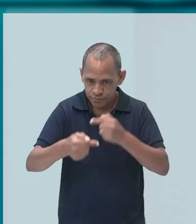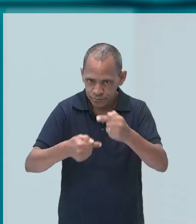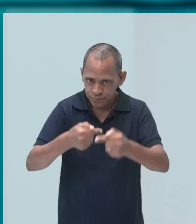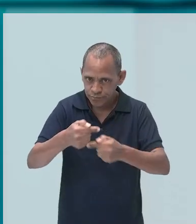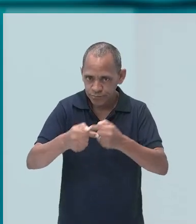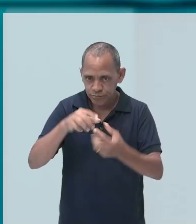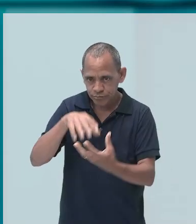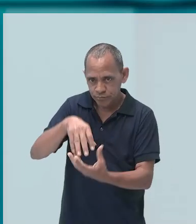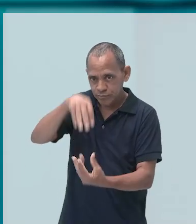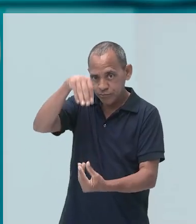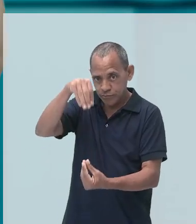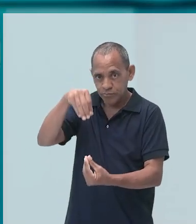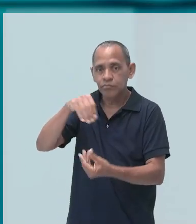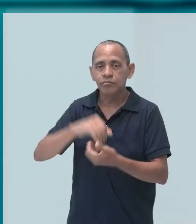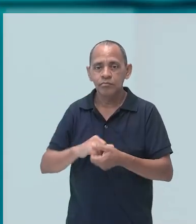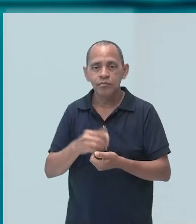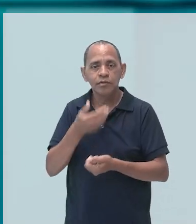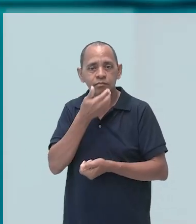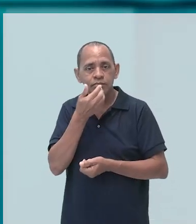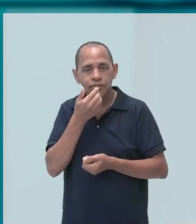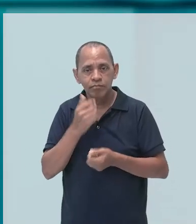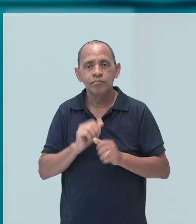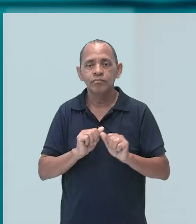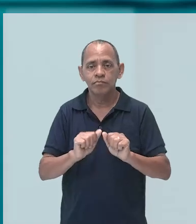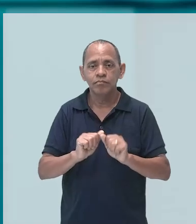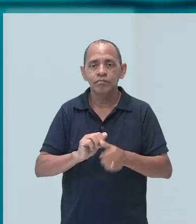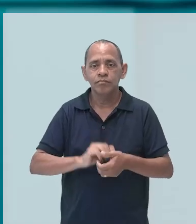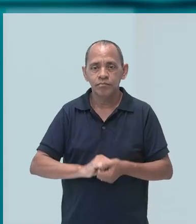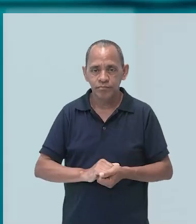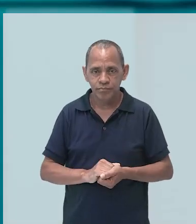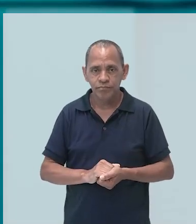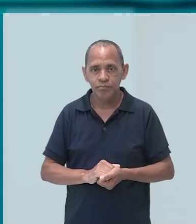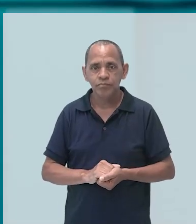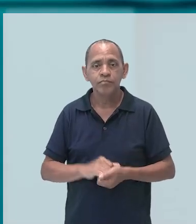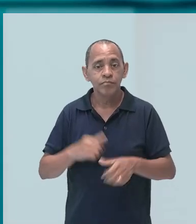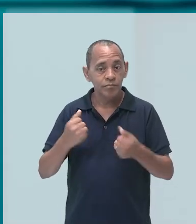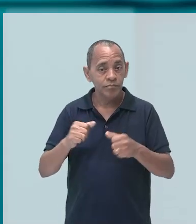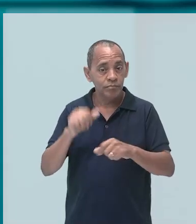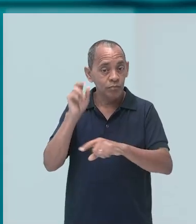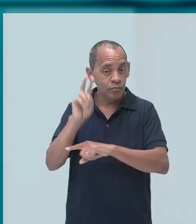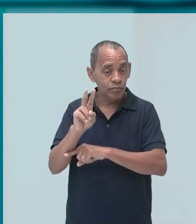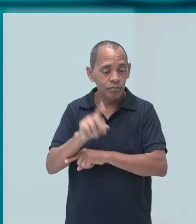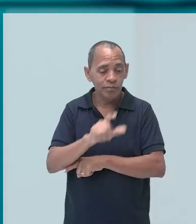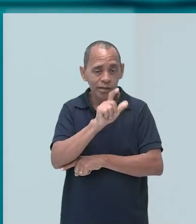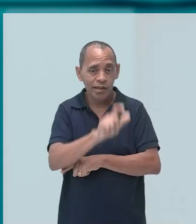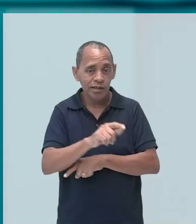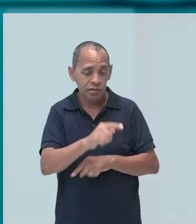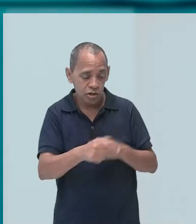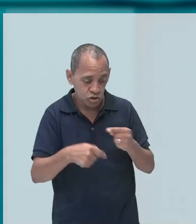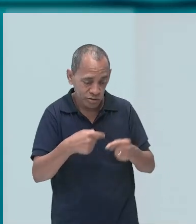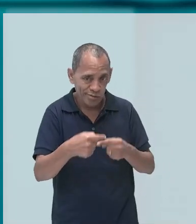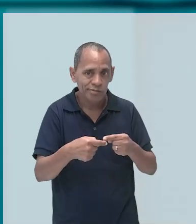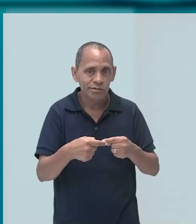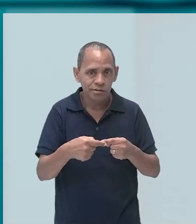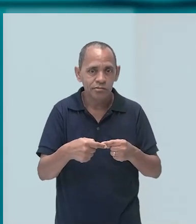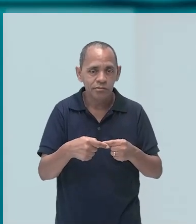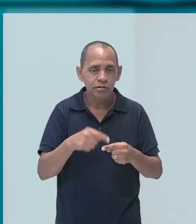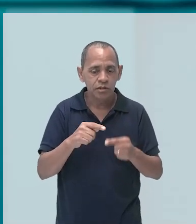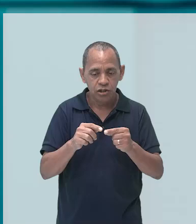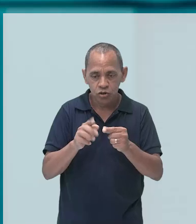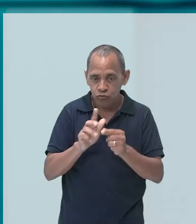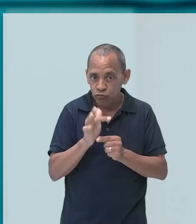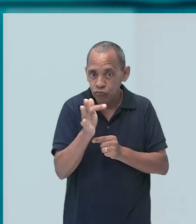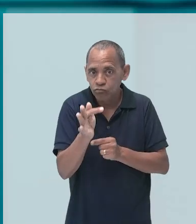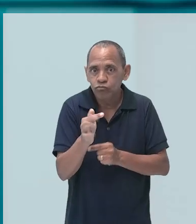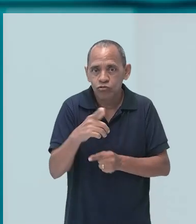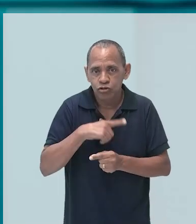próxima geração de adultos seja a melhor possível. Então, é cuidar da geração que está se formando para